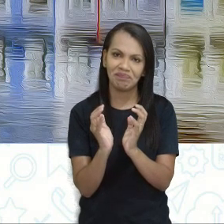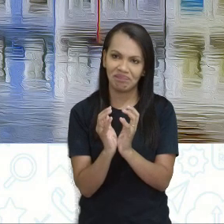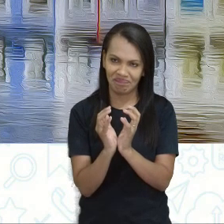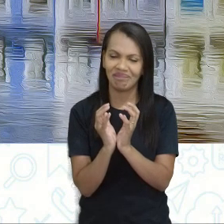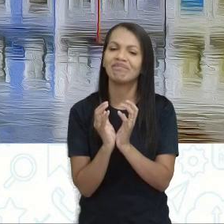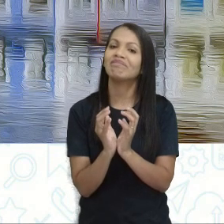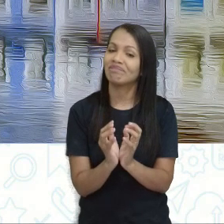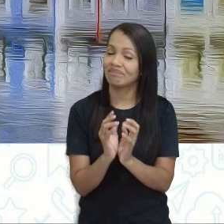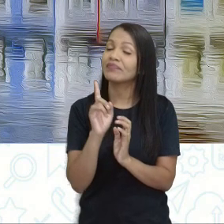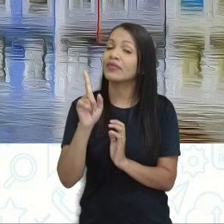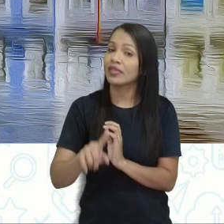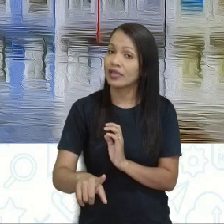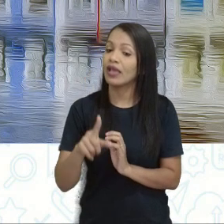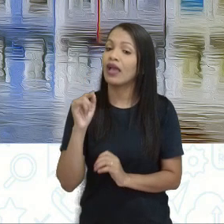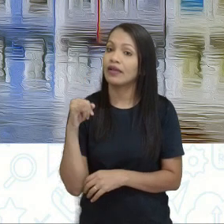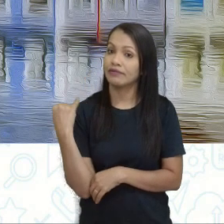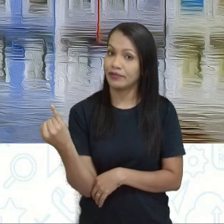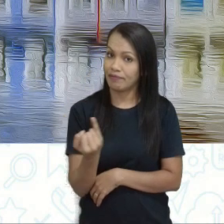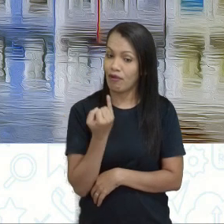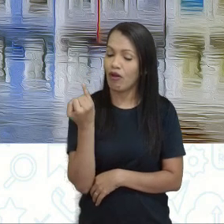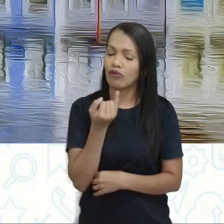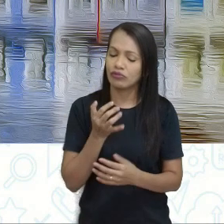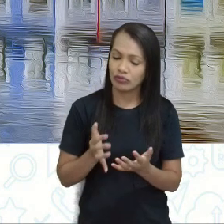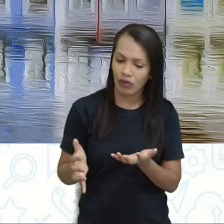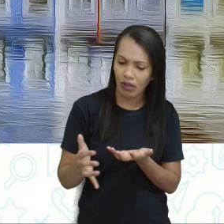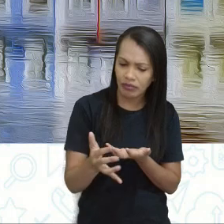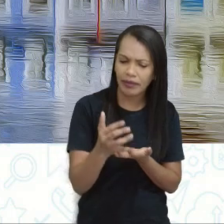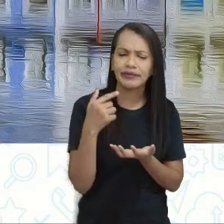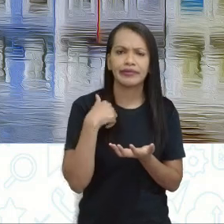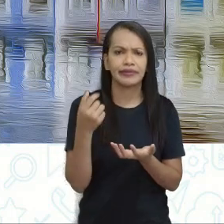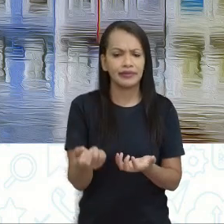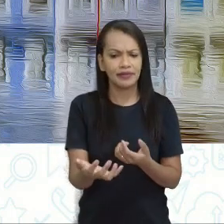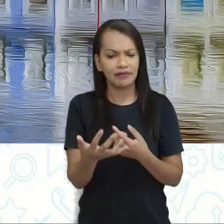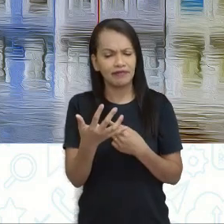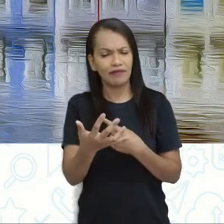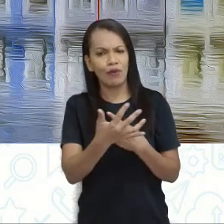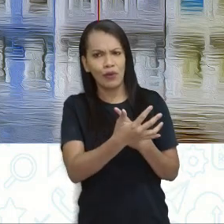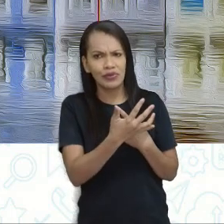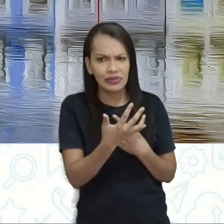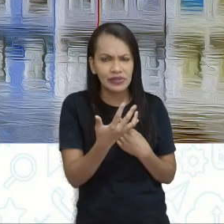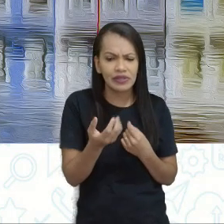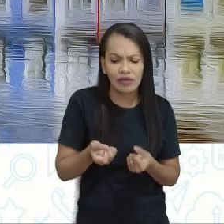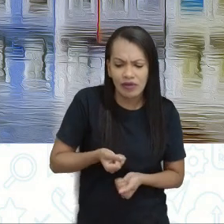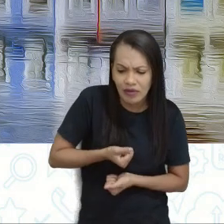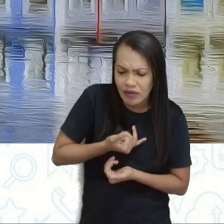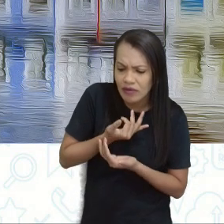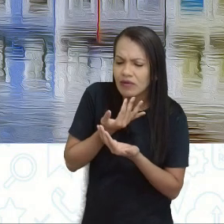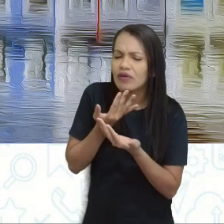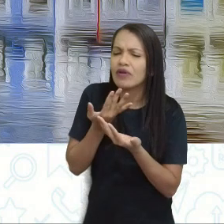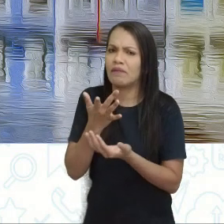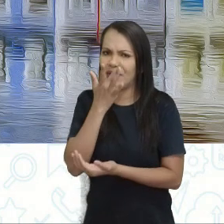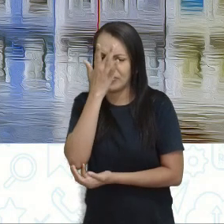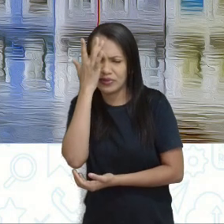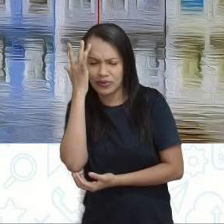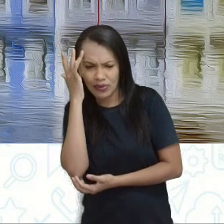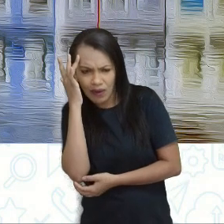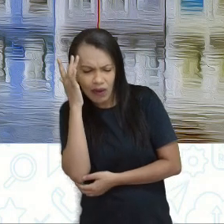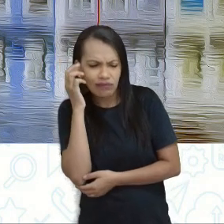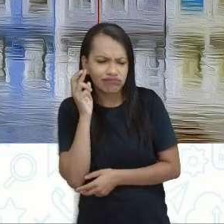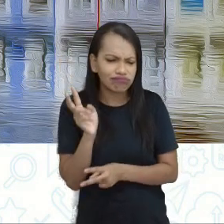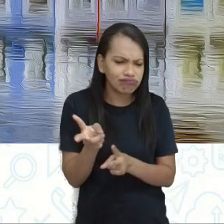desse rio, né, que é tão importante, que é inspirador, certo? E que inspirou muita gente, né,